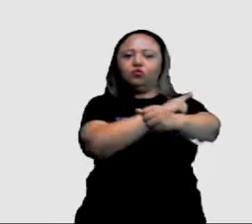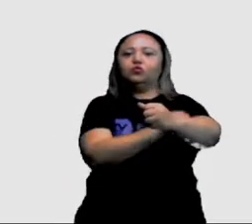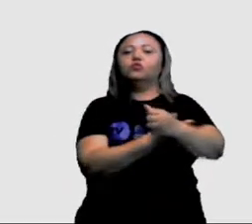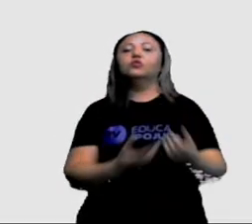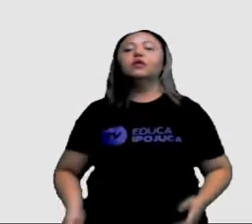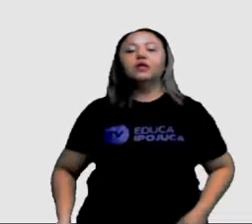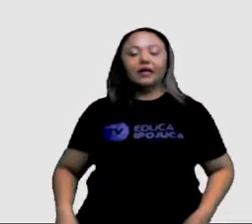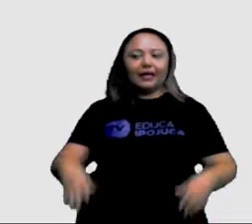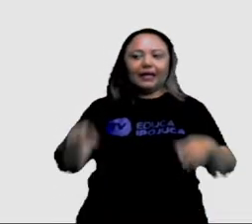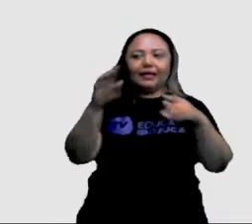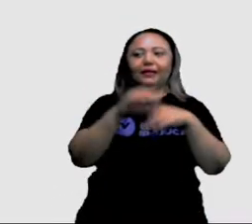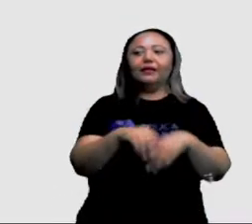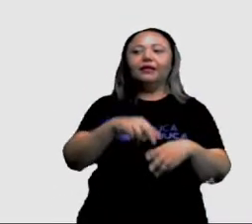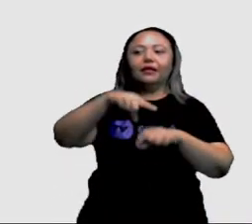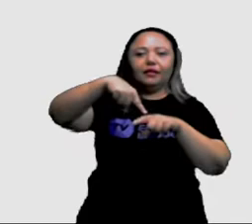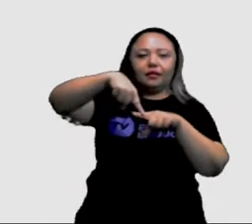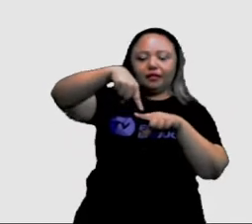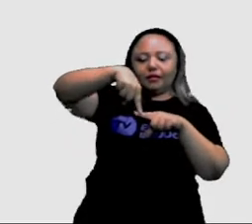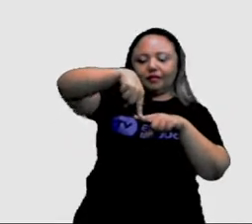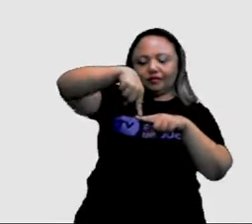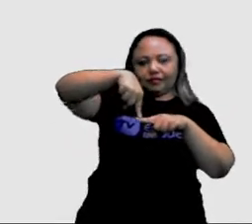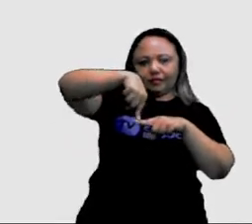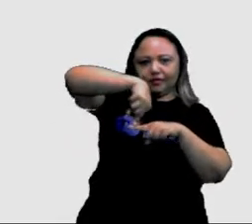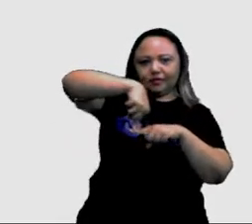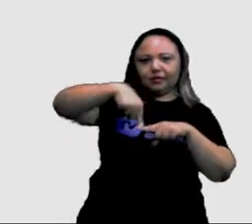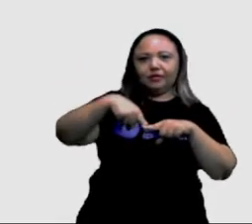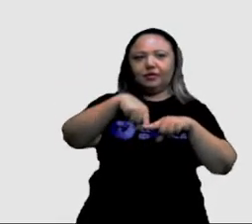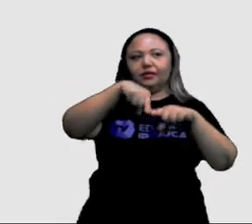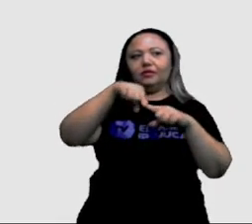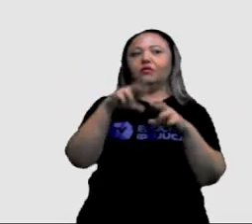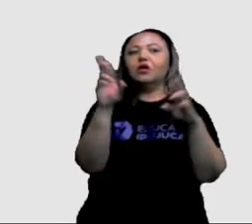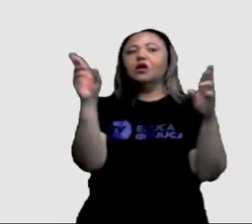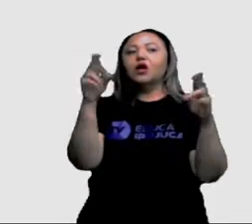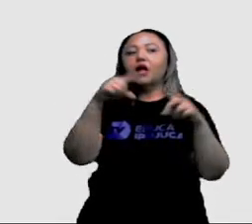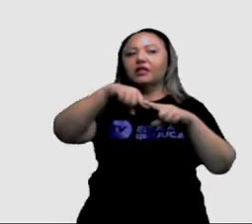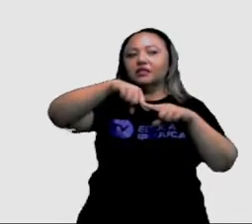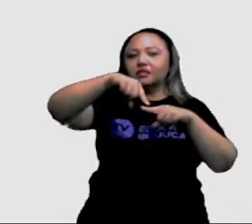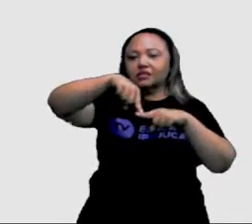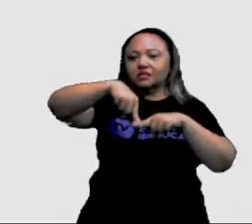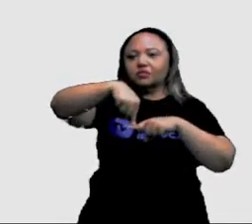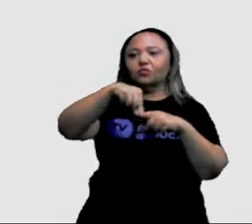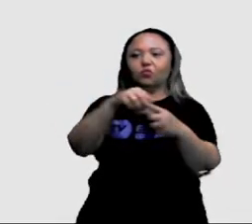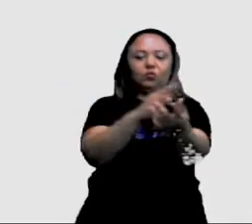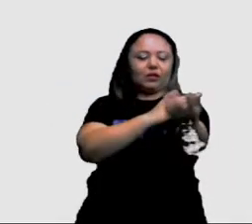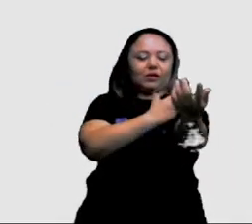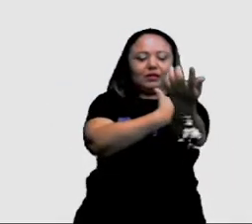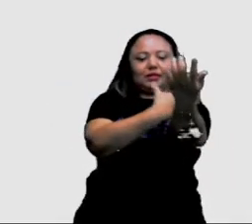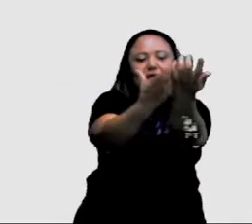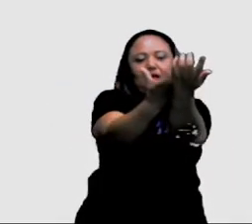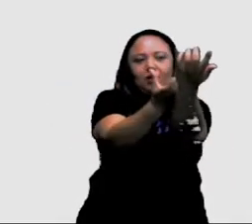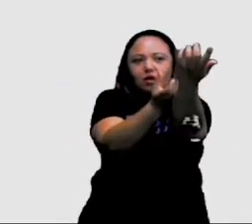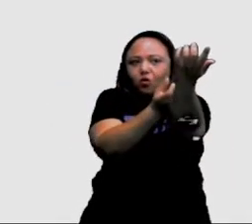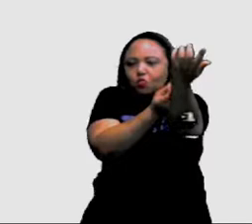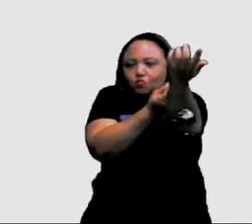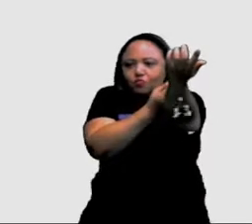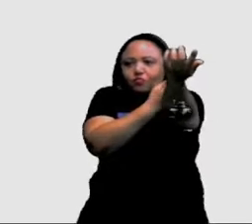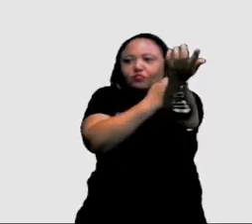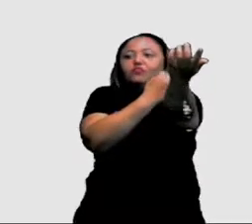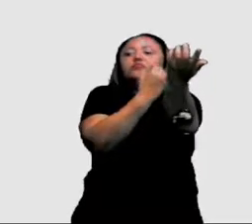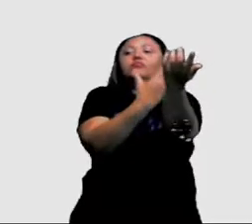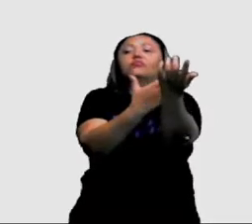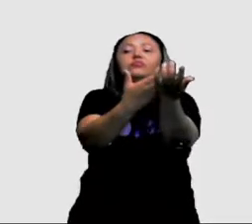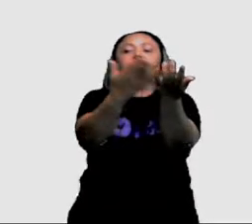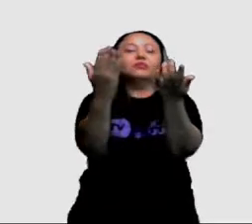a descontração, que também é a descontração muscular, a coordenação, coordenação motora,